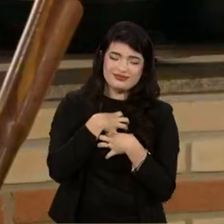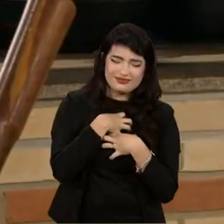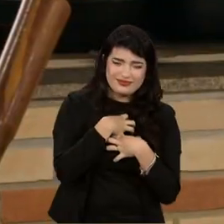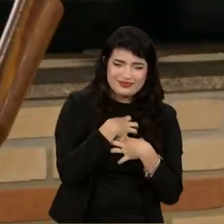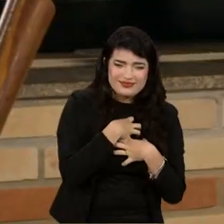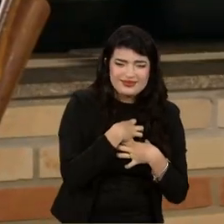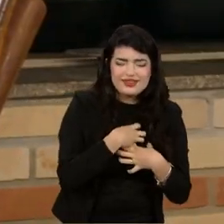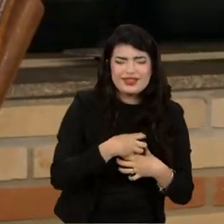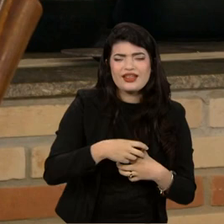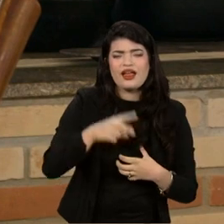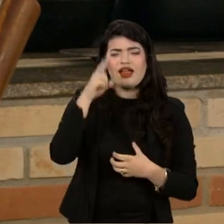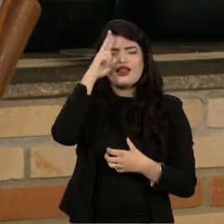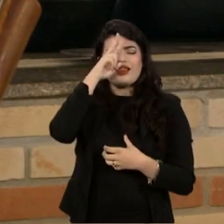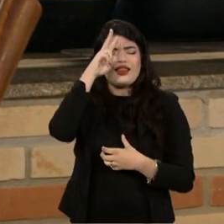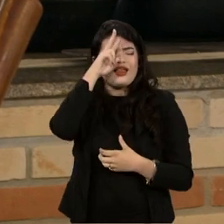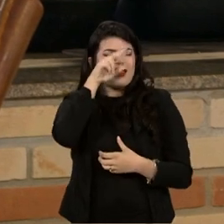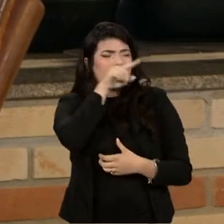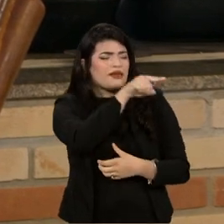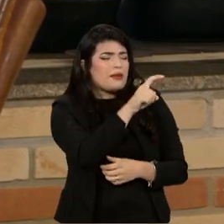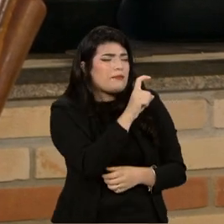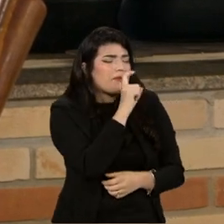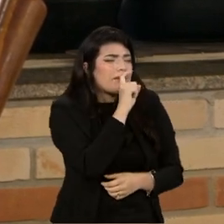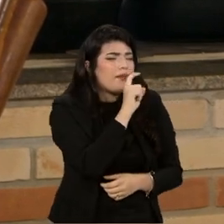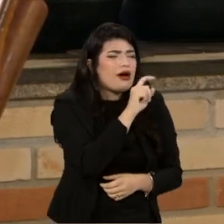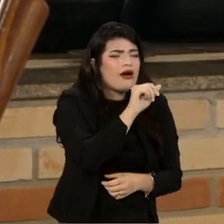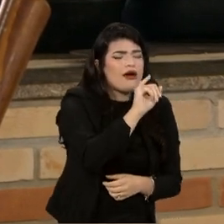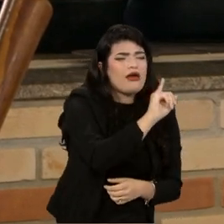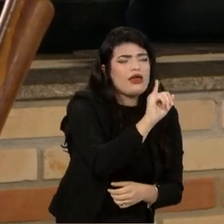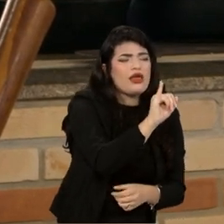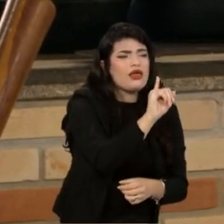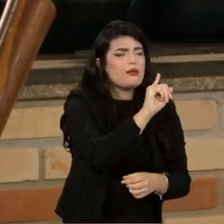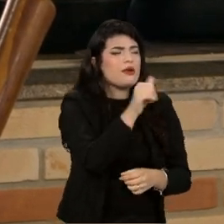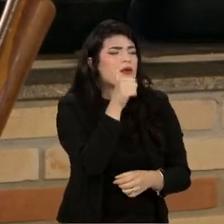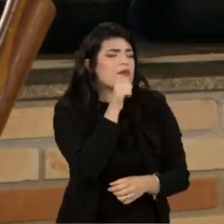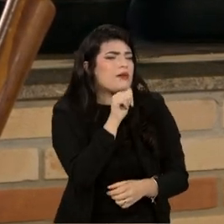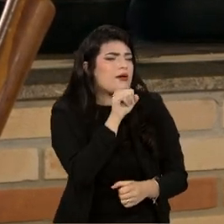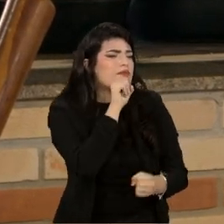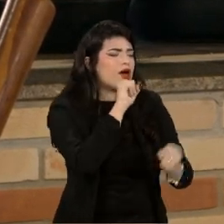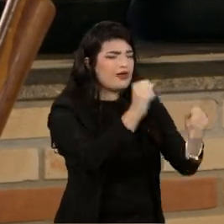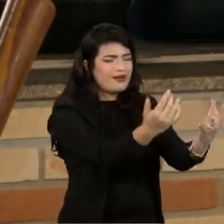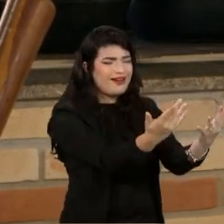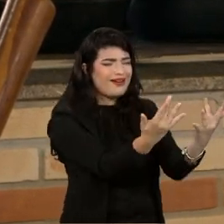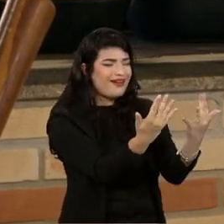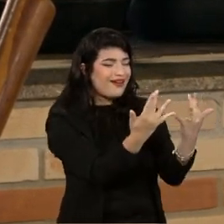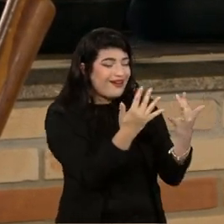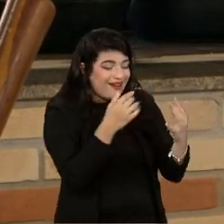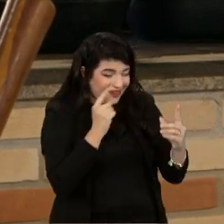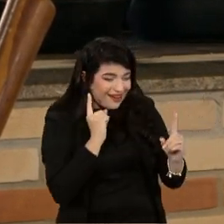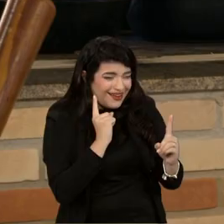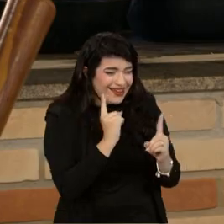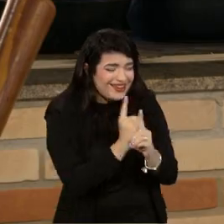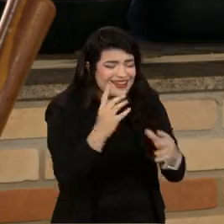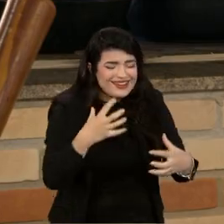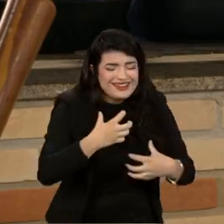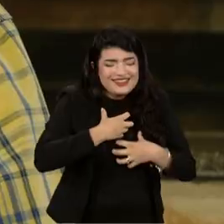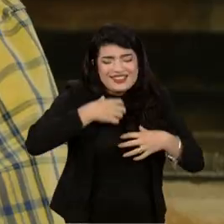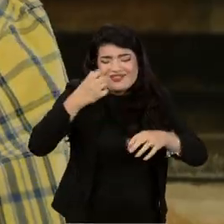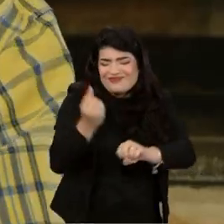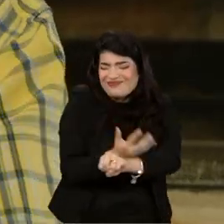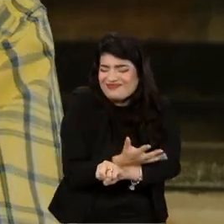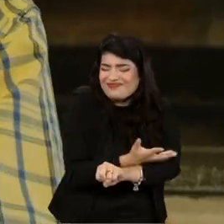chorei. Ao ver meus pais, meus irmãos vindo ao meu encontro, a felicidade misturou meu